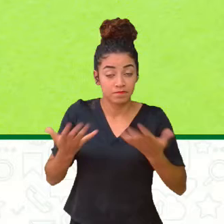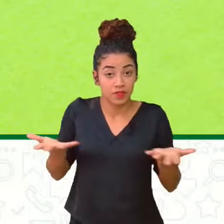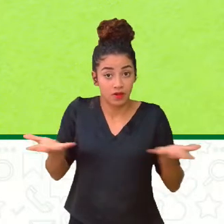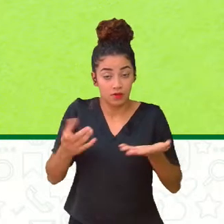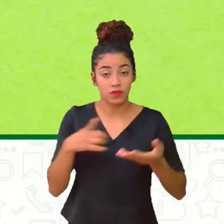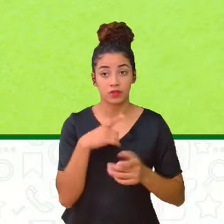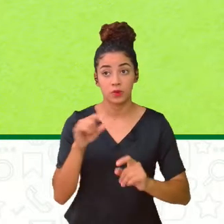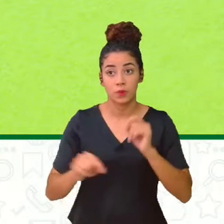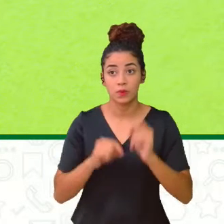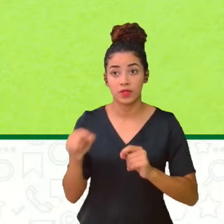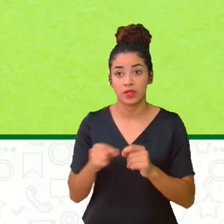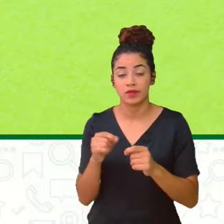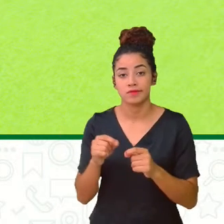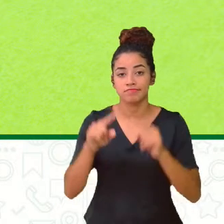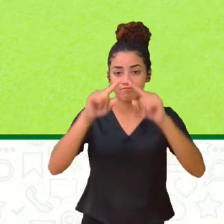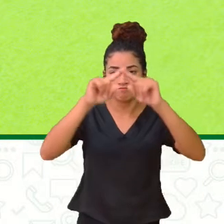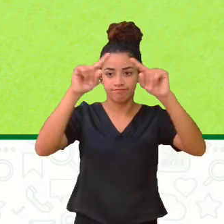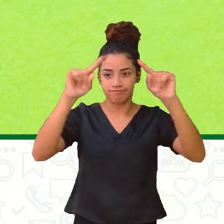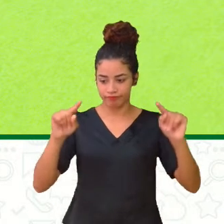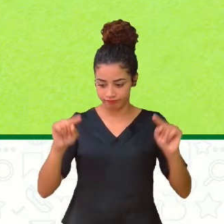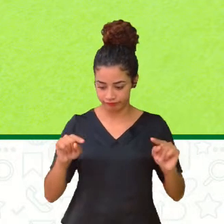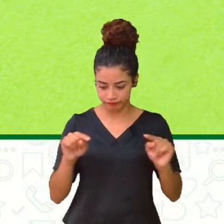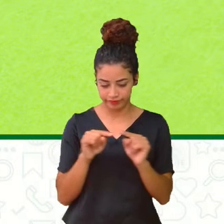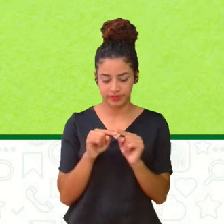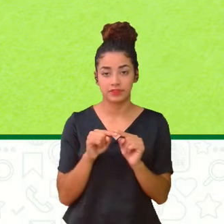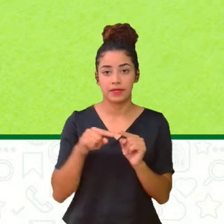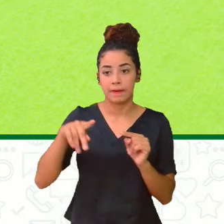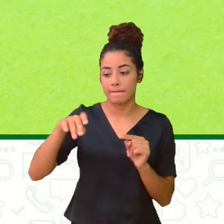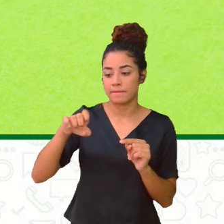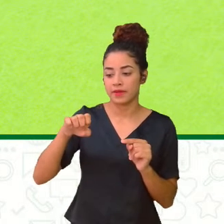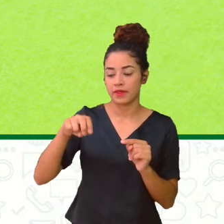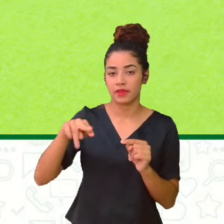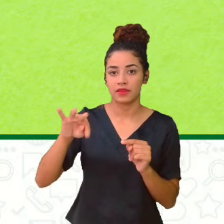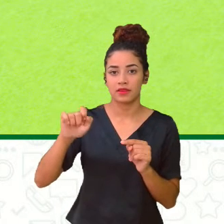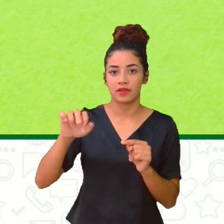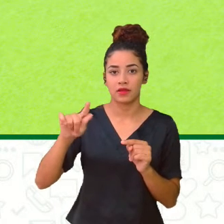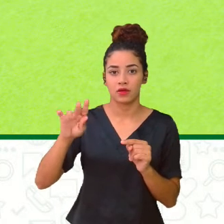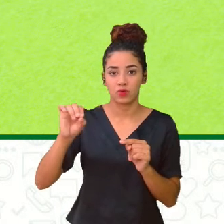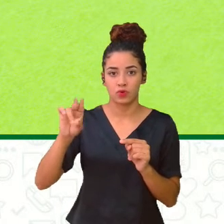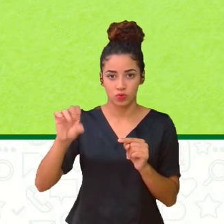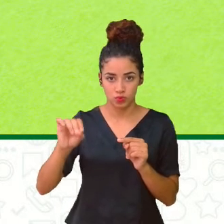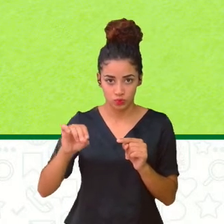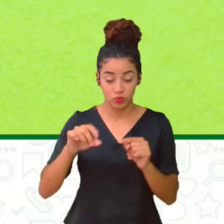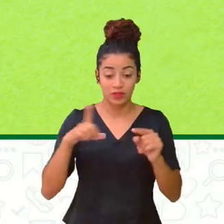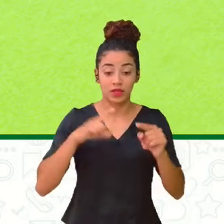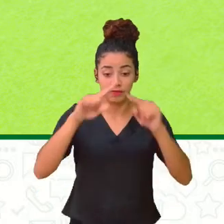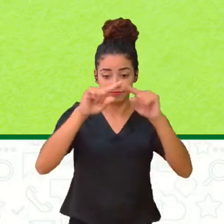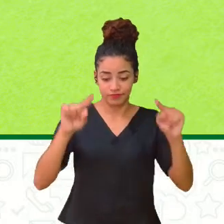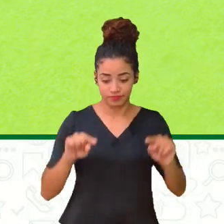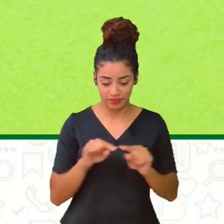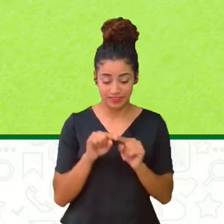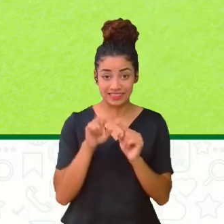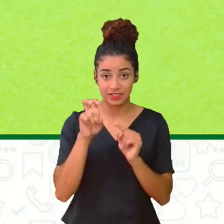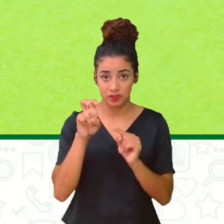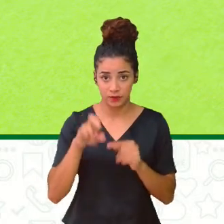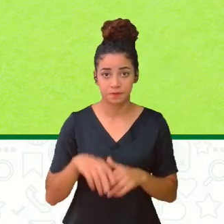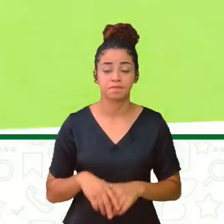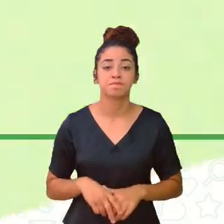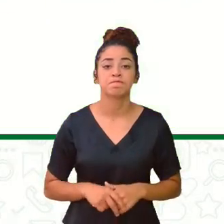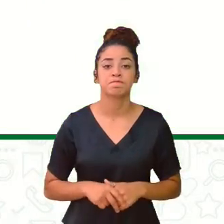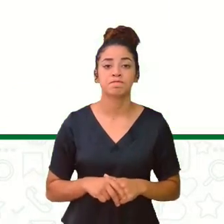o pentágono. É uma figura geométrica plana formada por 5 segmentos de reta.